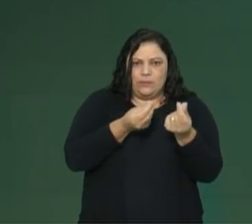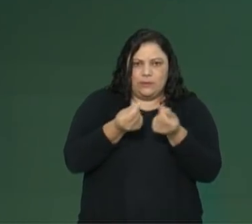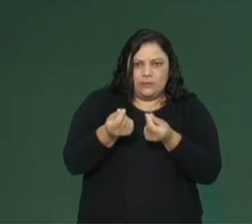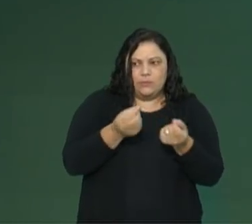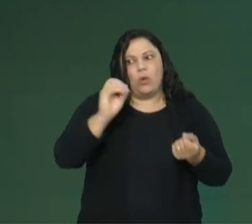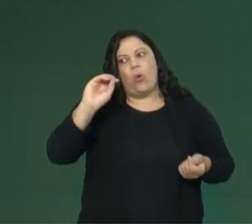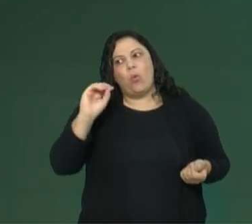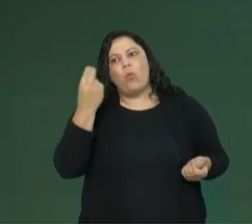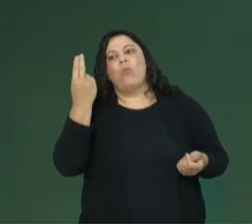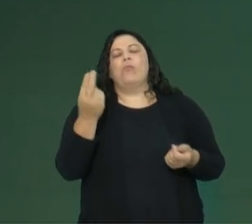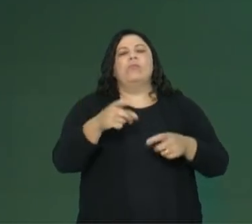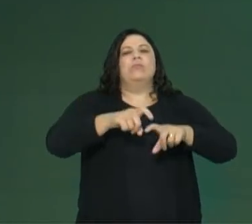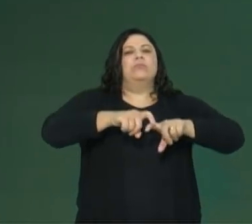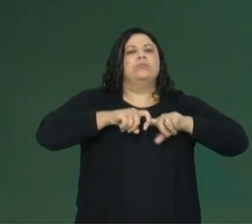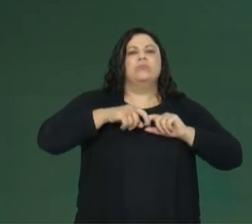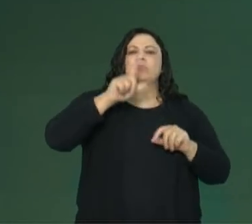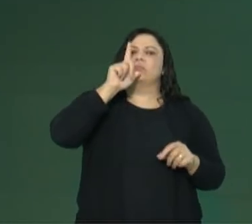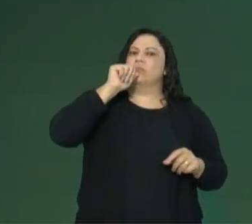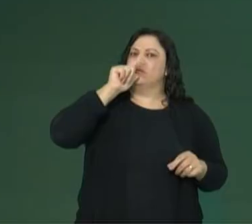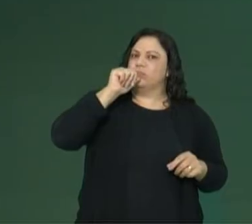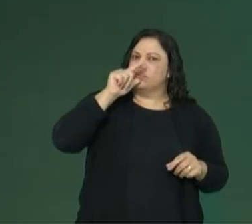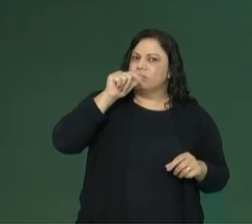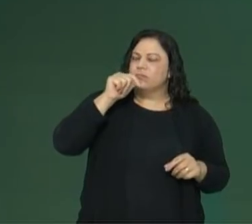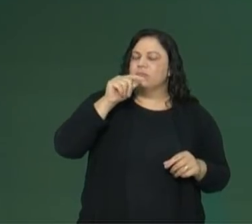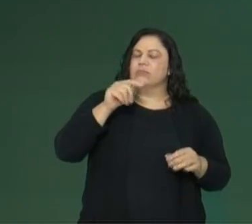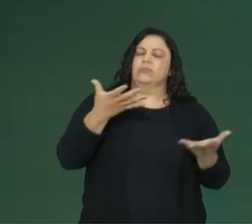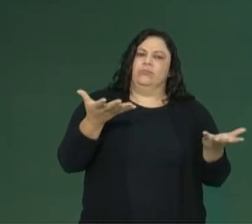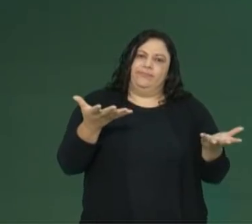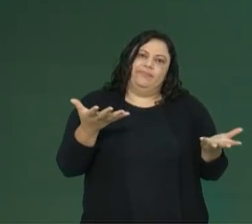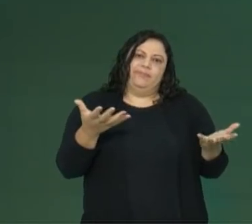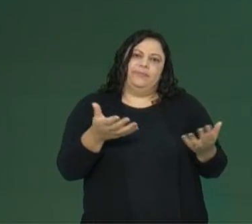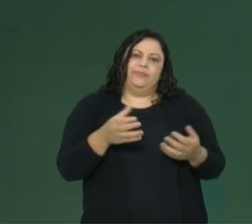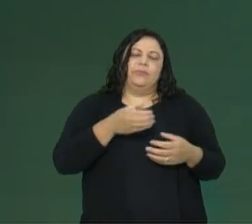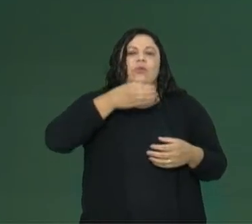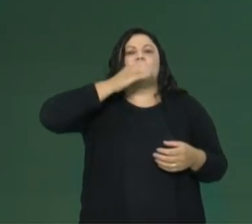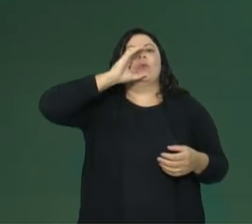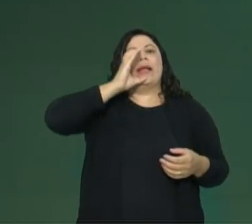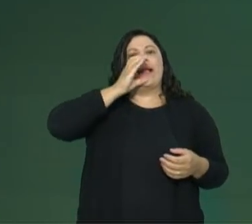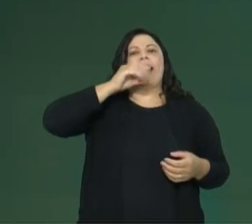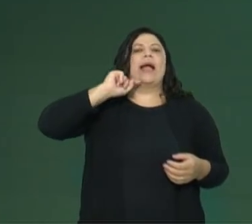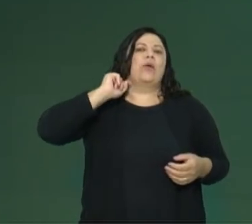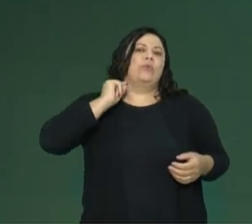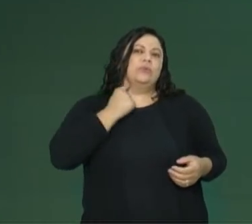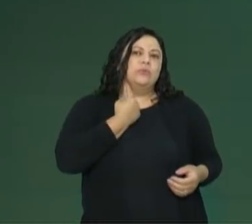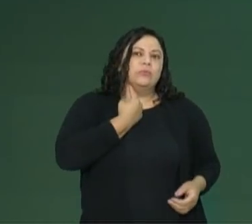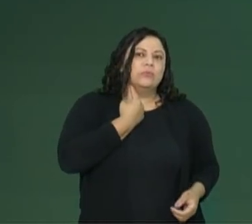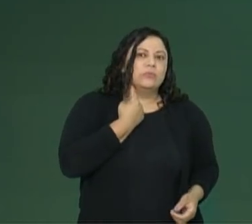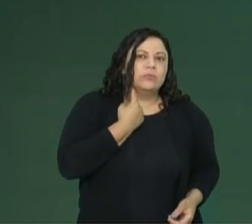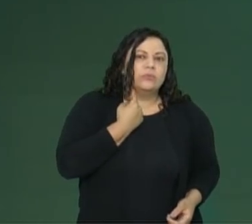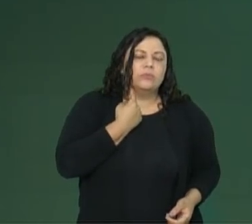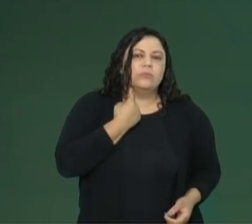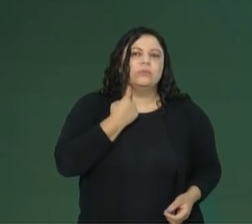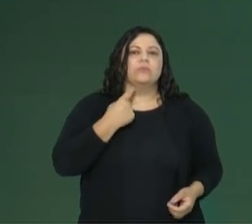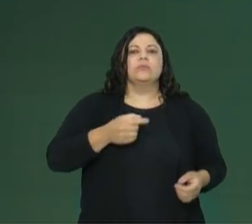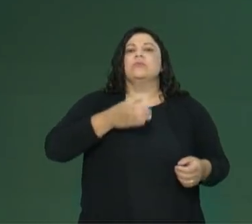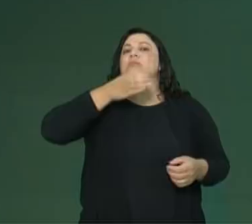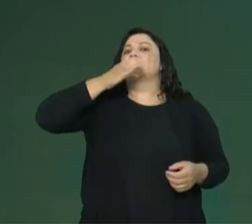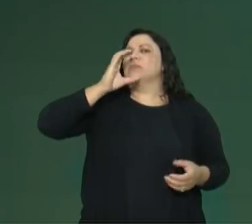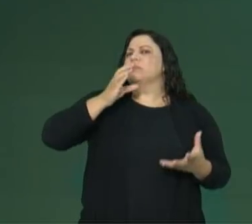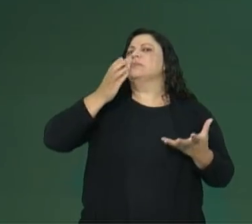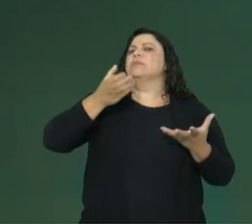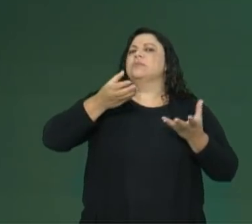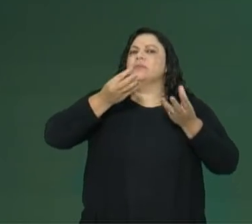por causa da água, esse ovo chegou num alimento, ou bebeu a água, né, contaminada. Quando você ingere esse